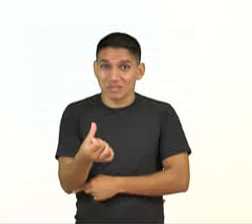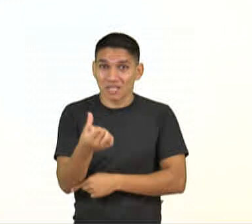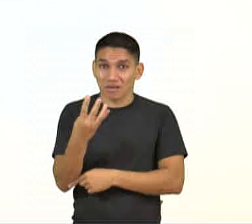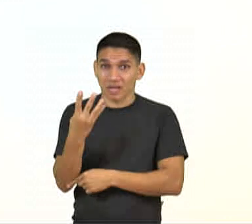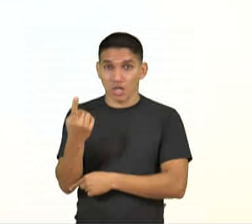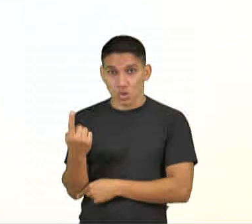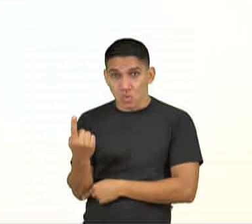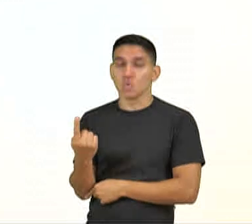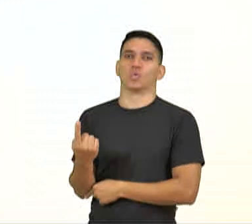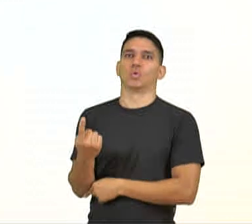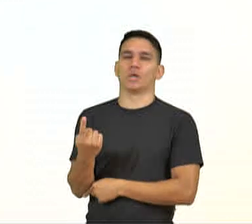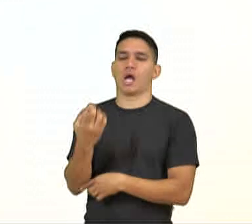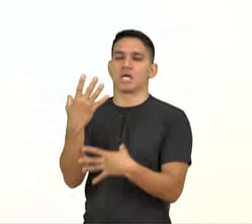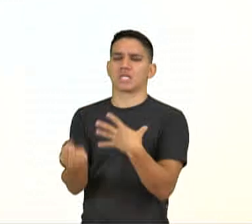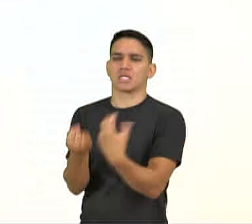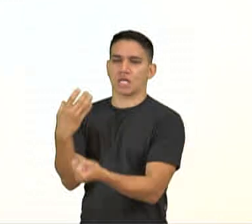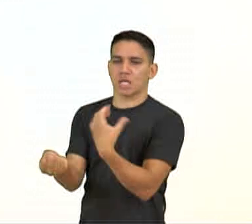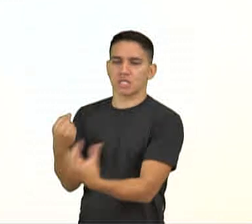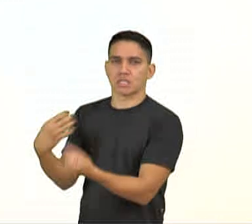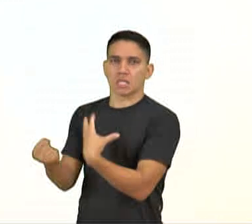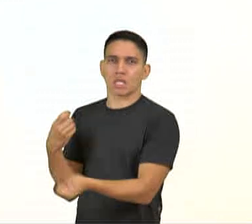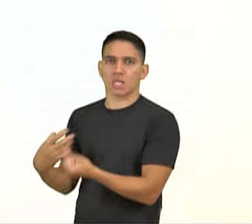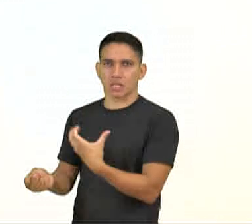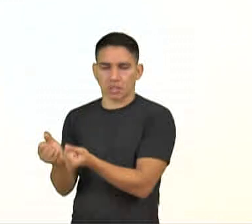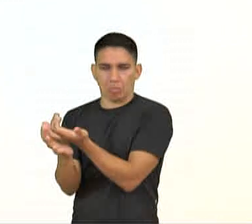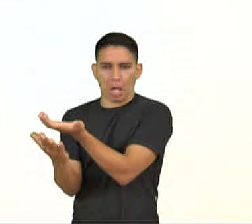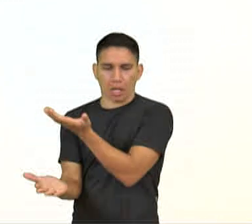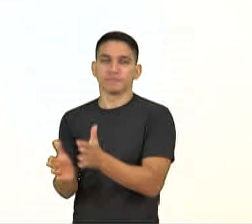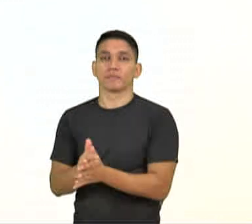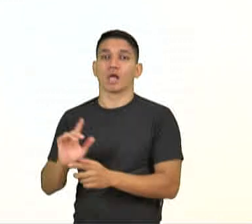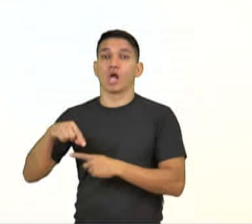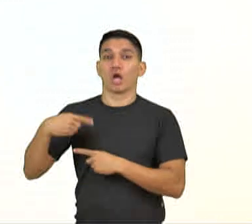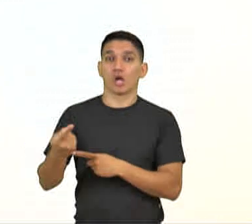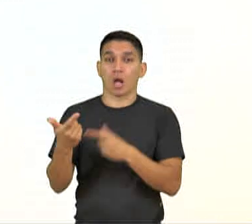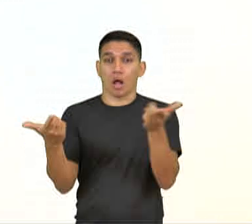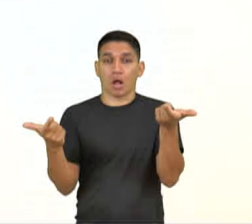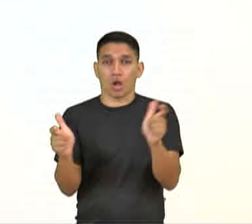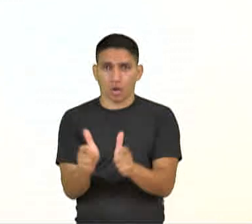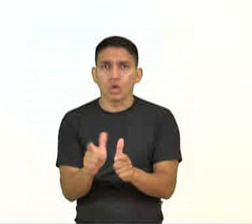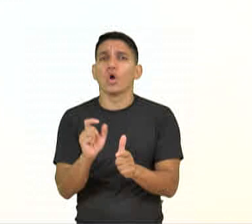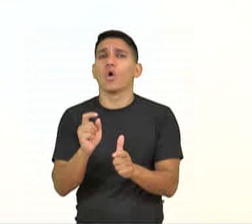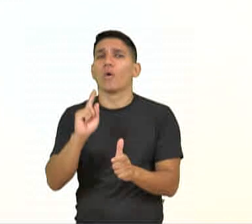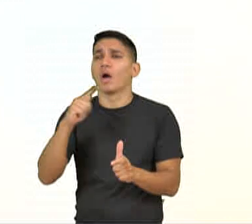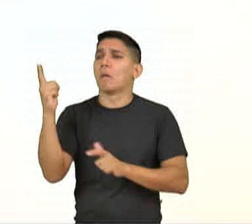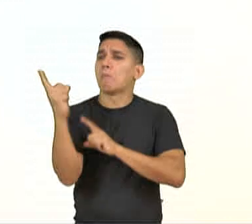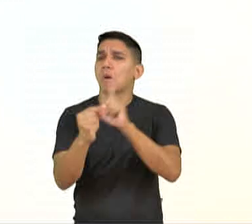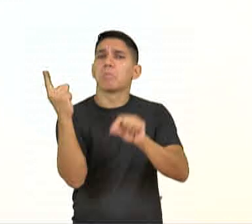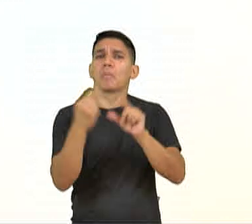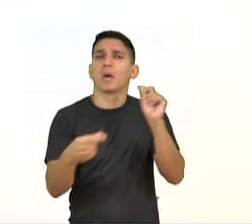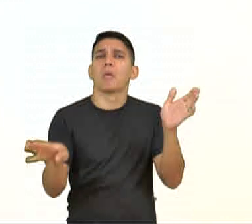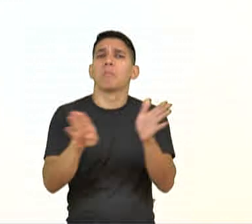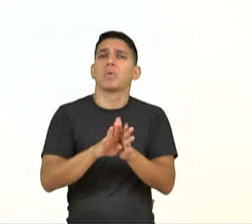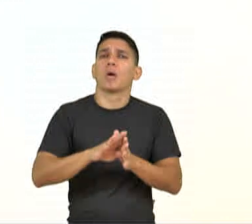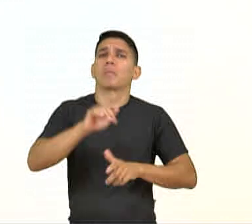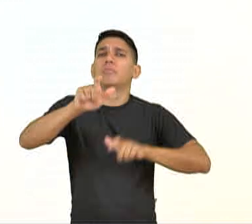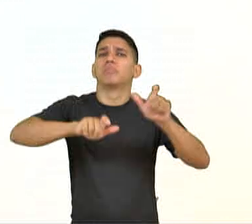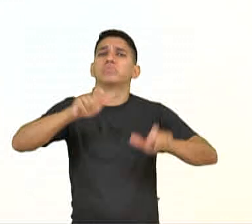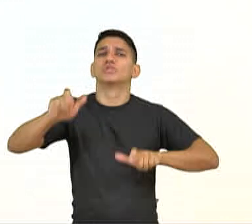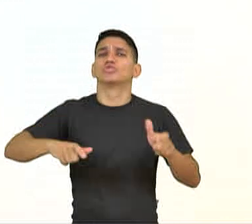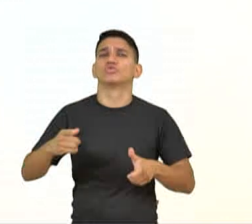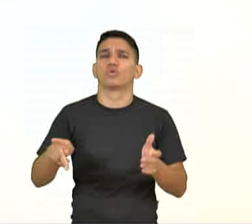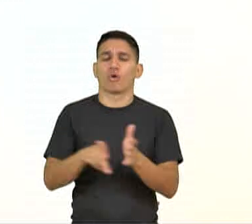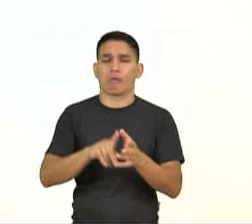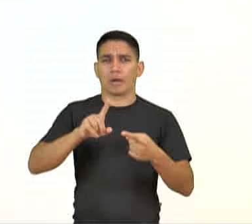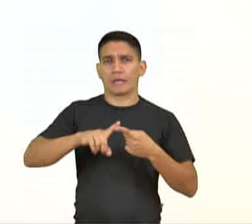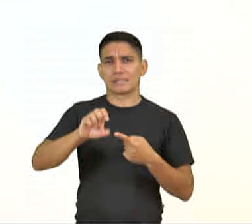46.641 reconhecimentos. Em seguida, em número bem menor, aparecem refúgios concedidos a cidadãos da